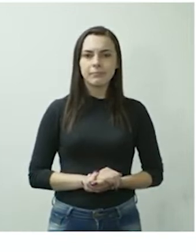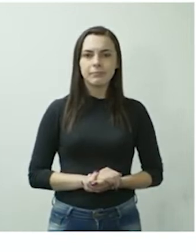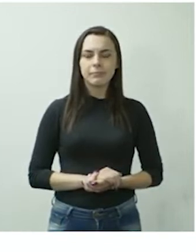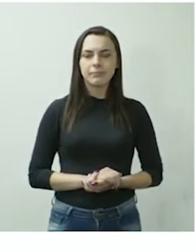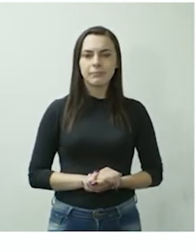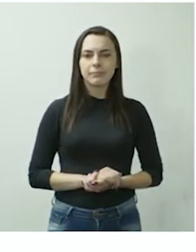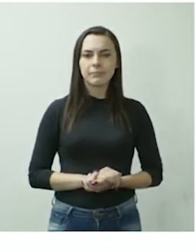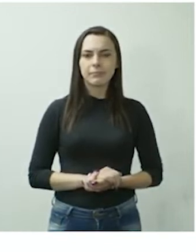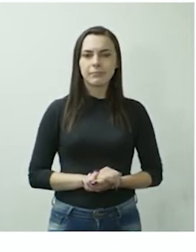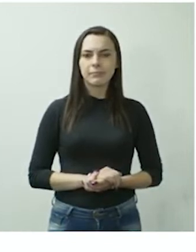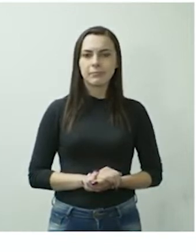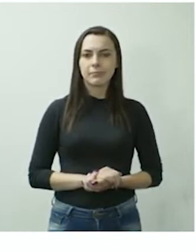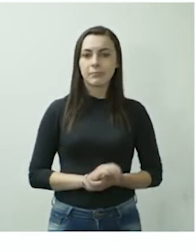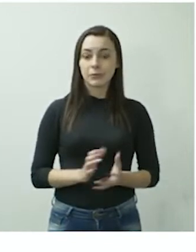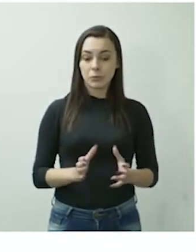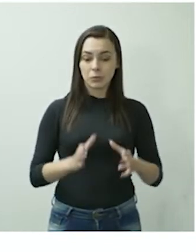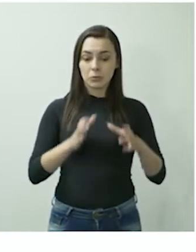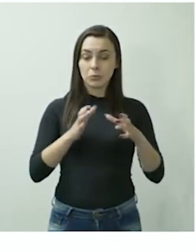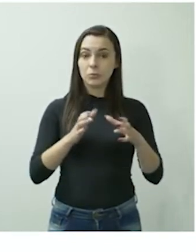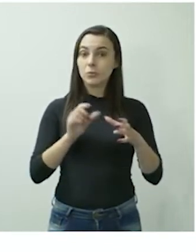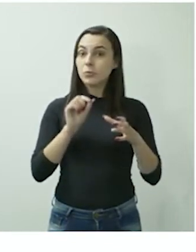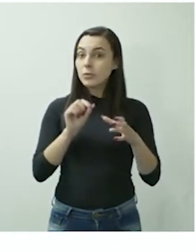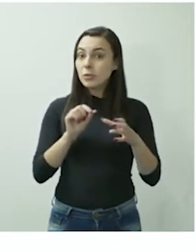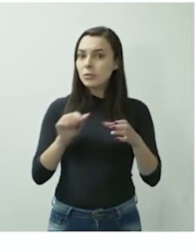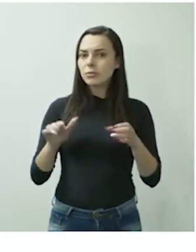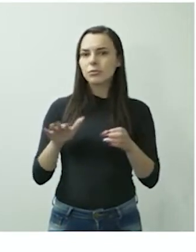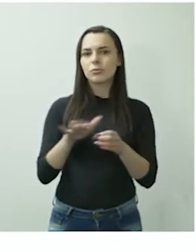O pote está